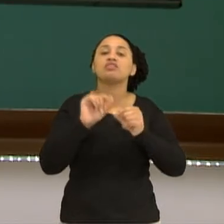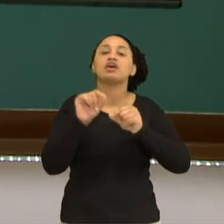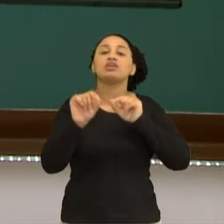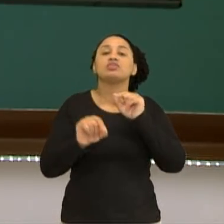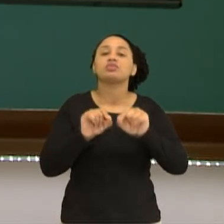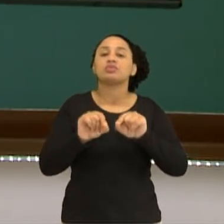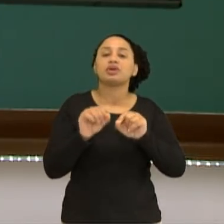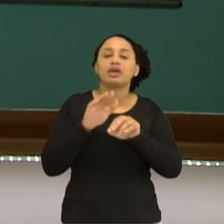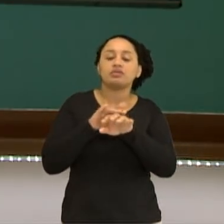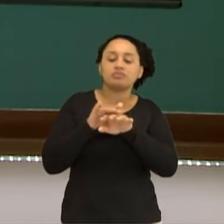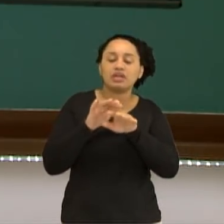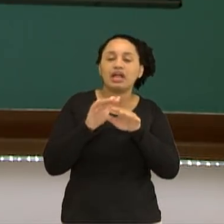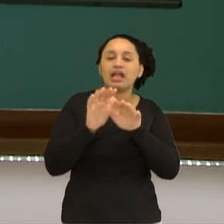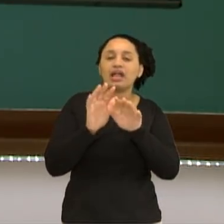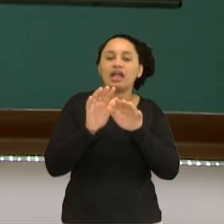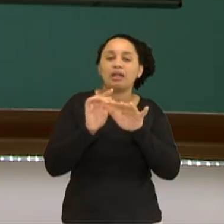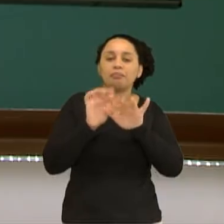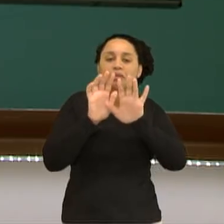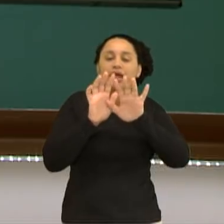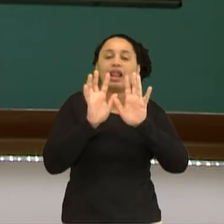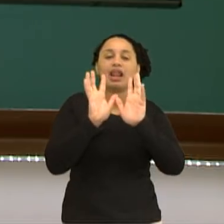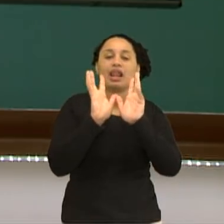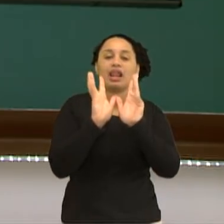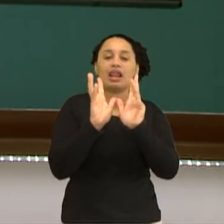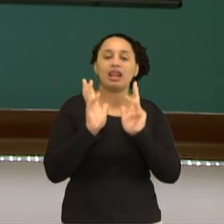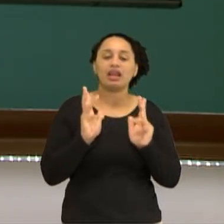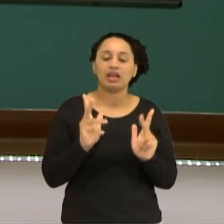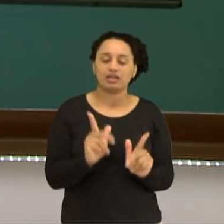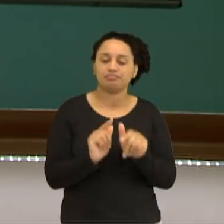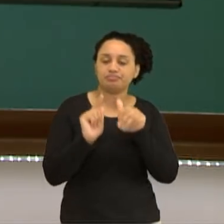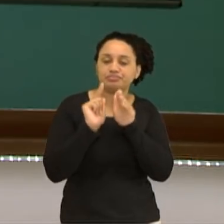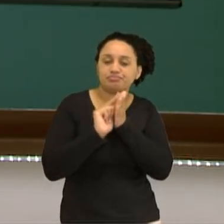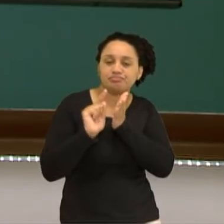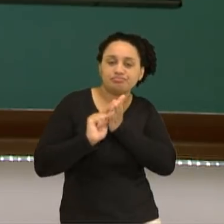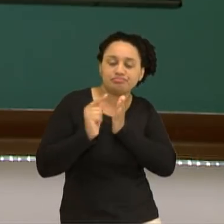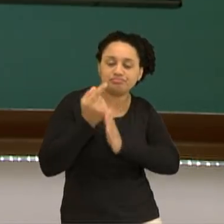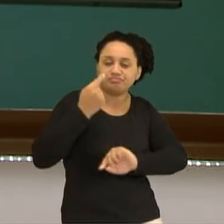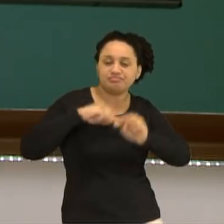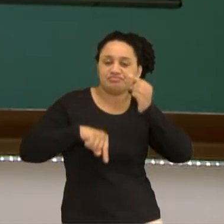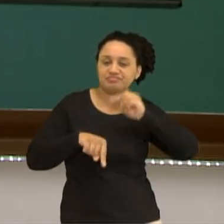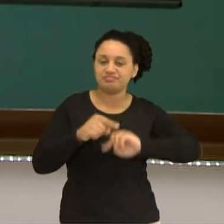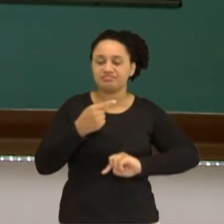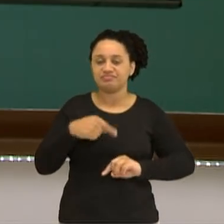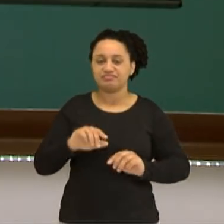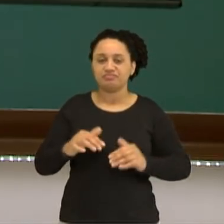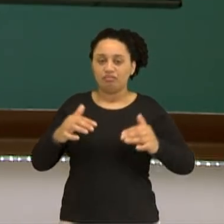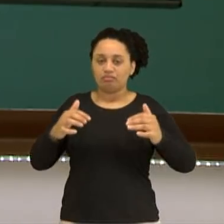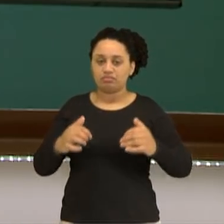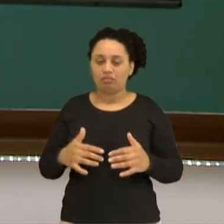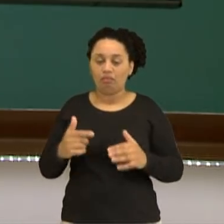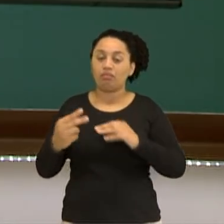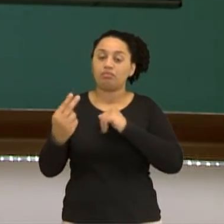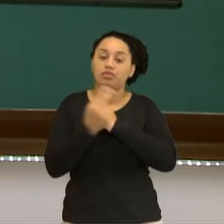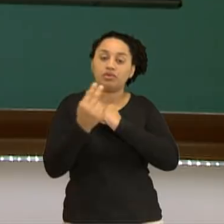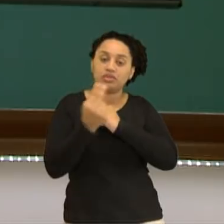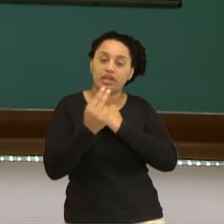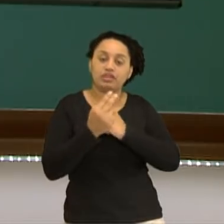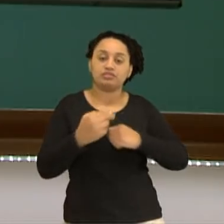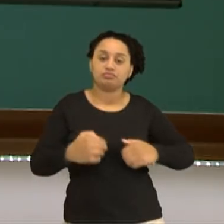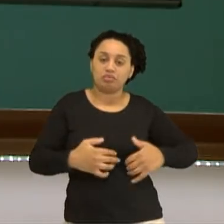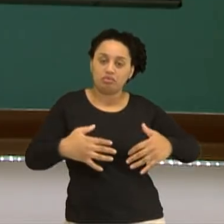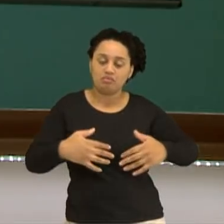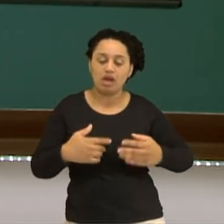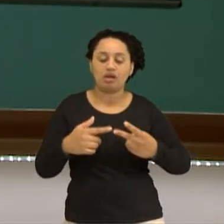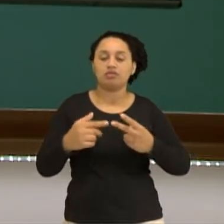vai fazer a higiene respiratória, que vai proteger o nosso pulmão, o nosso sistema